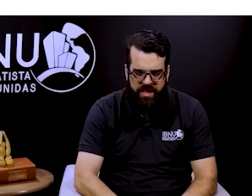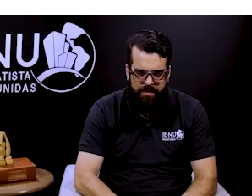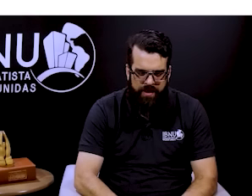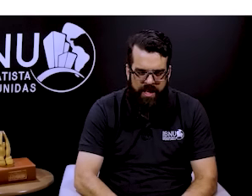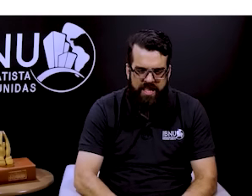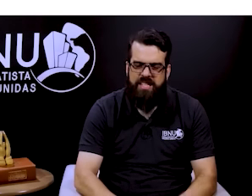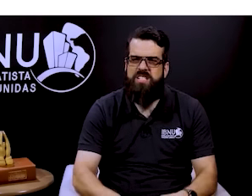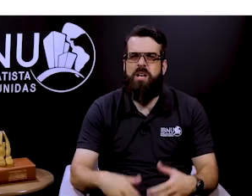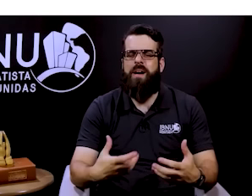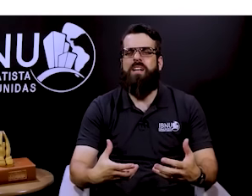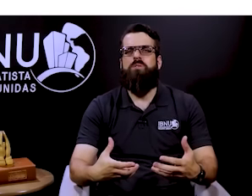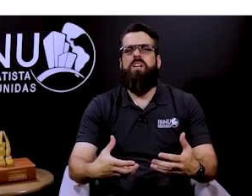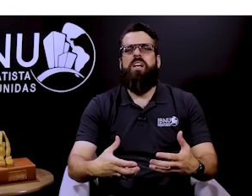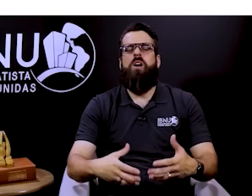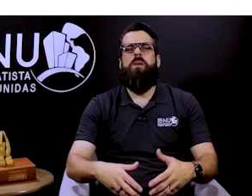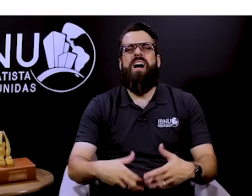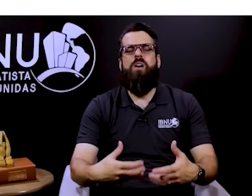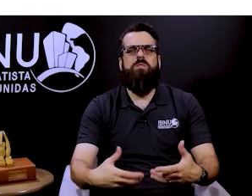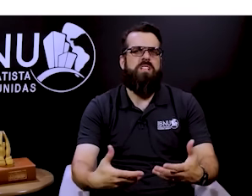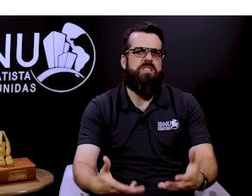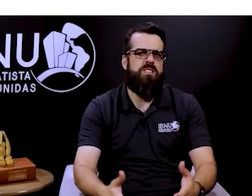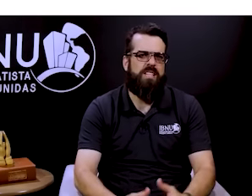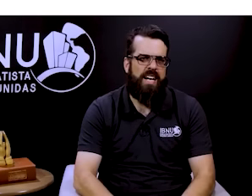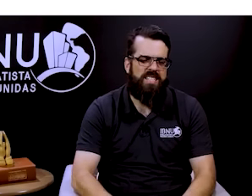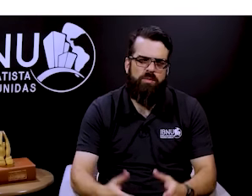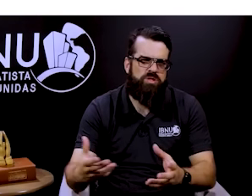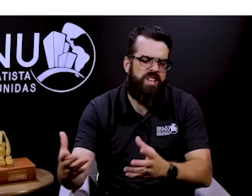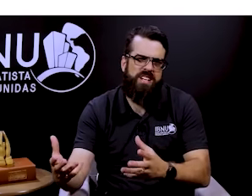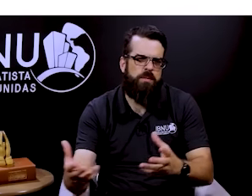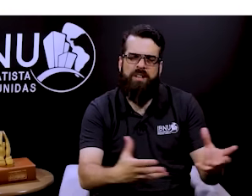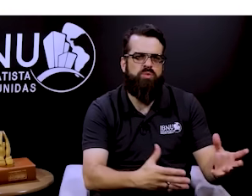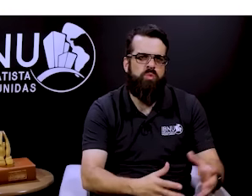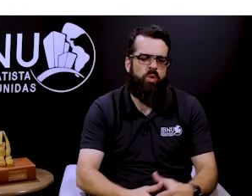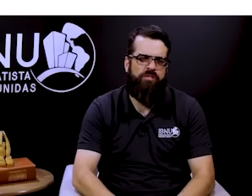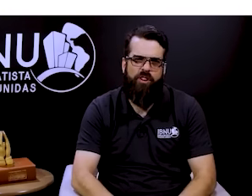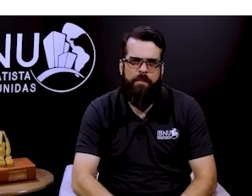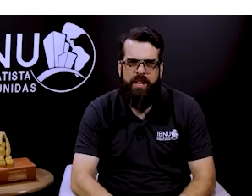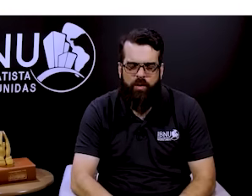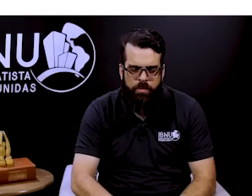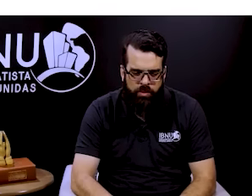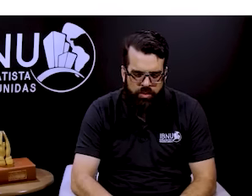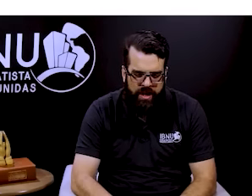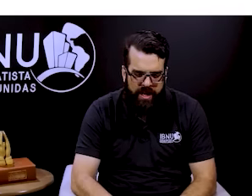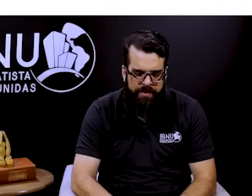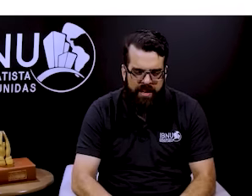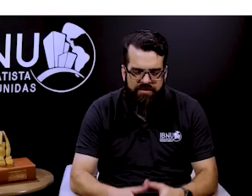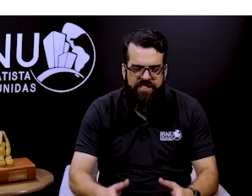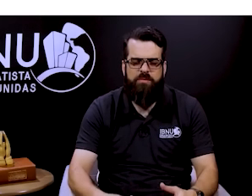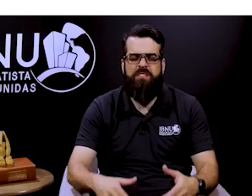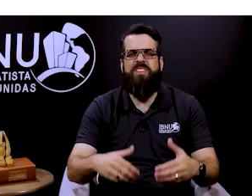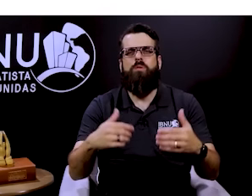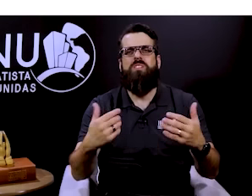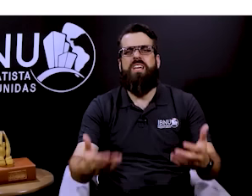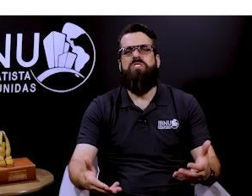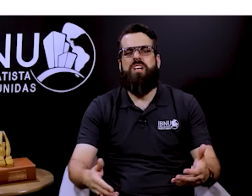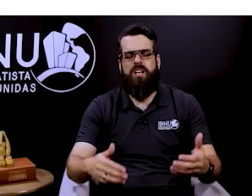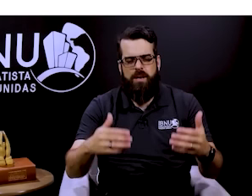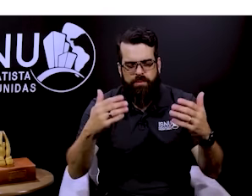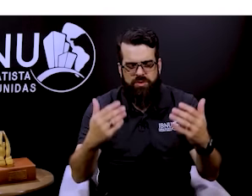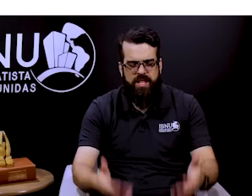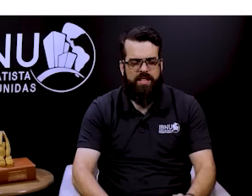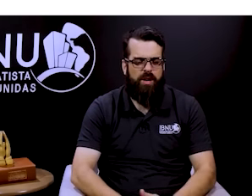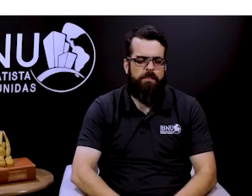Jesus aqui. E esse chamado a uma autenticidade. Não seja mais um conforme o mundo quer. Viva uma vida